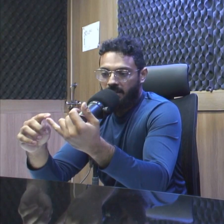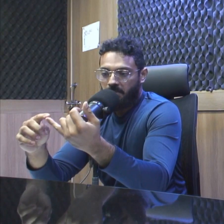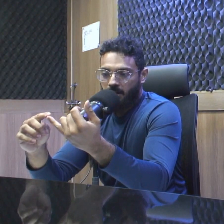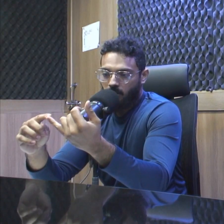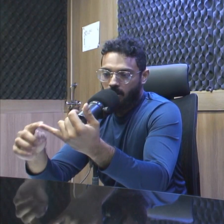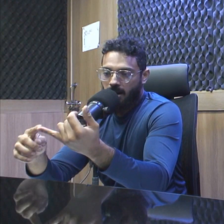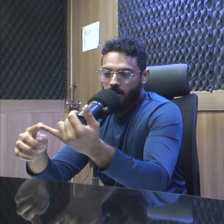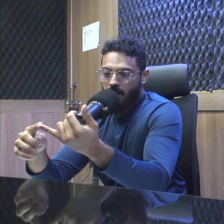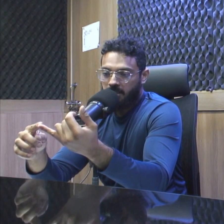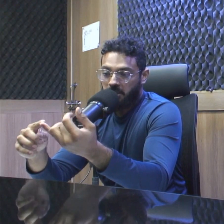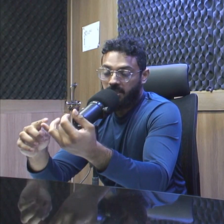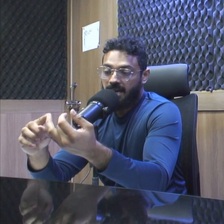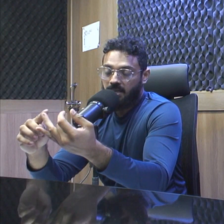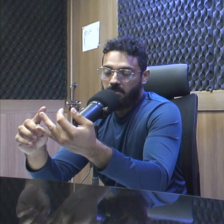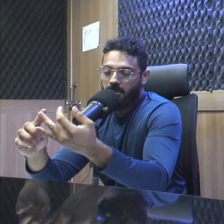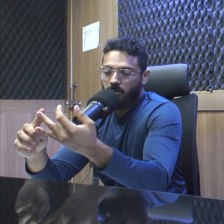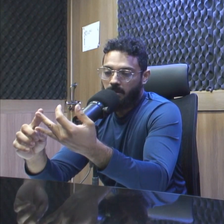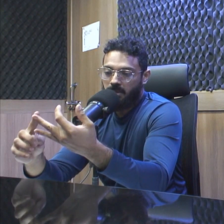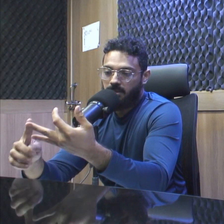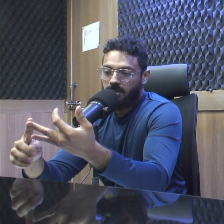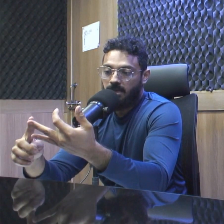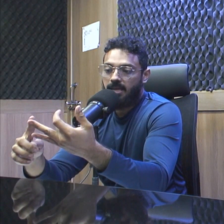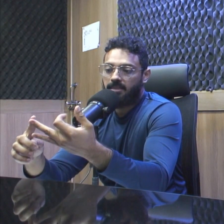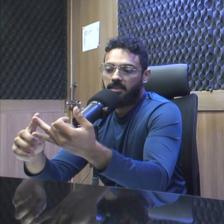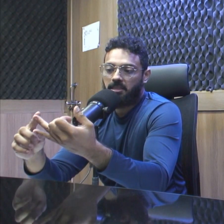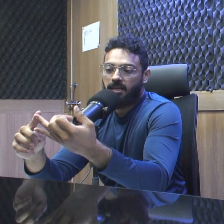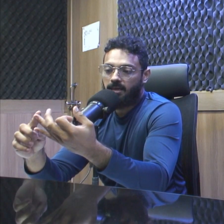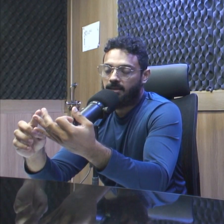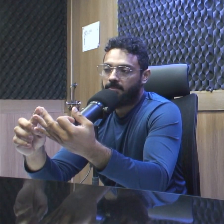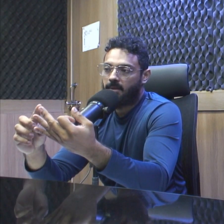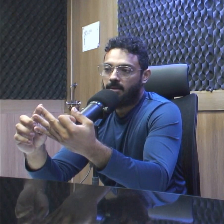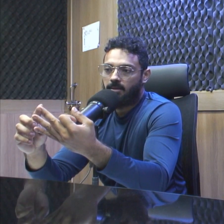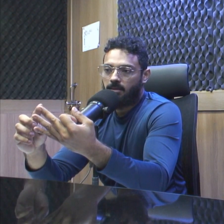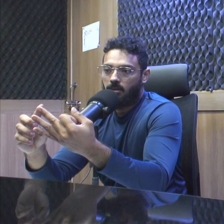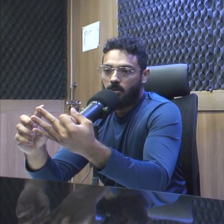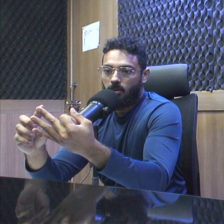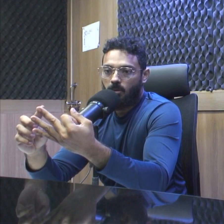gente gera emprego local, a gente gera alimento com a banana e a gente gera